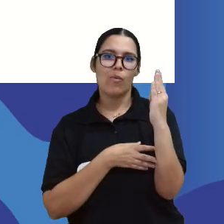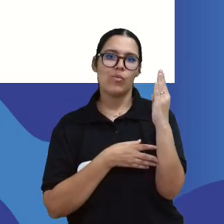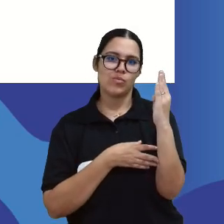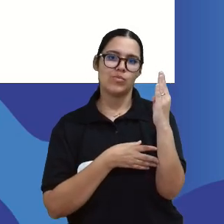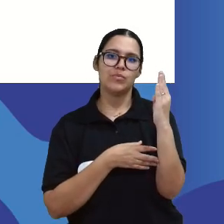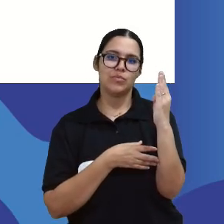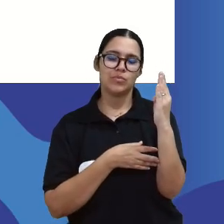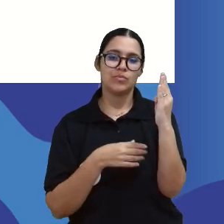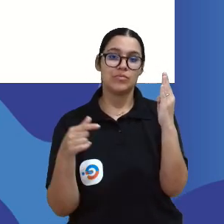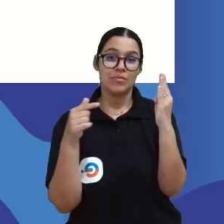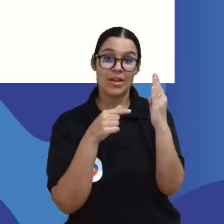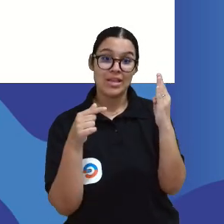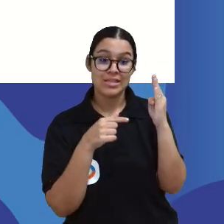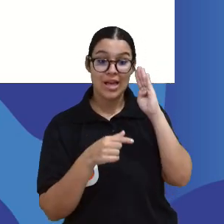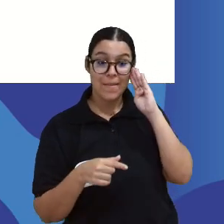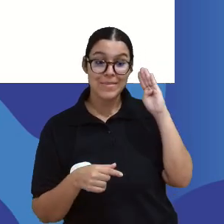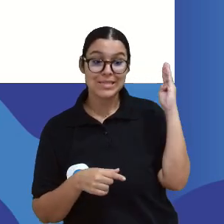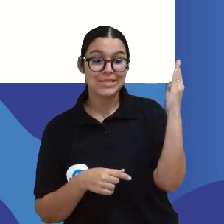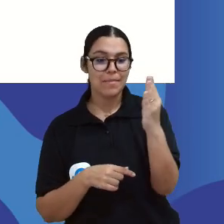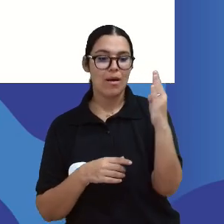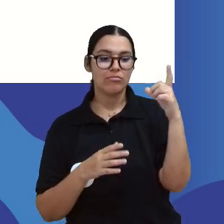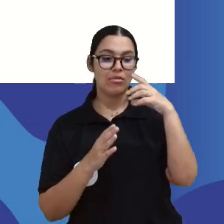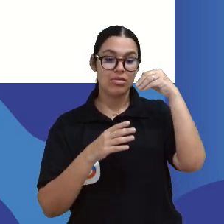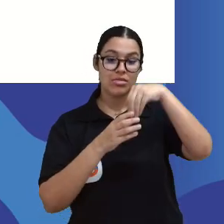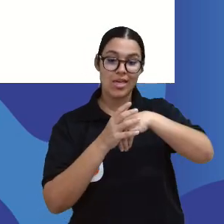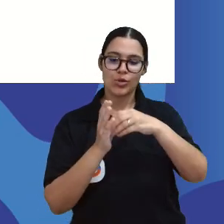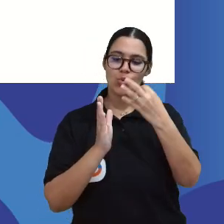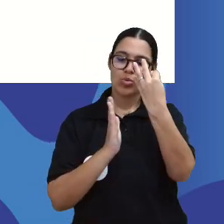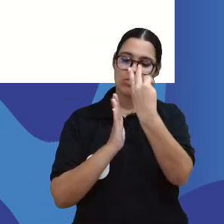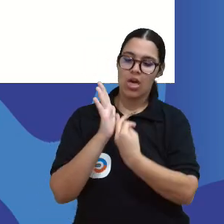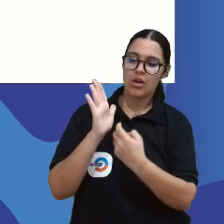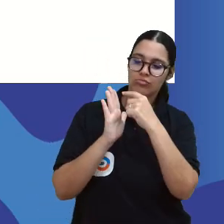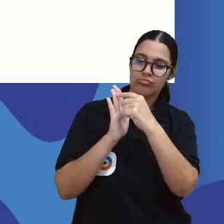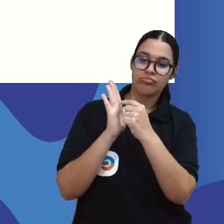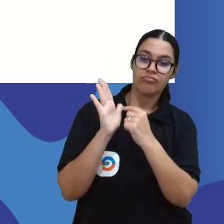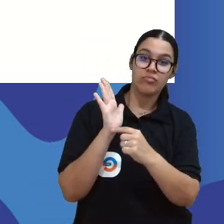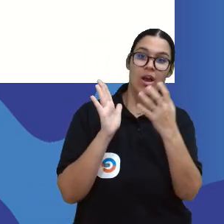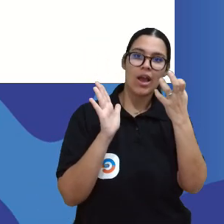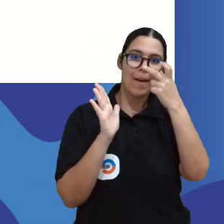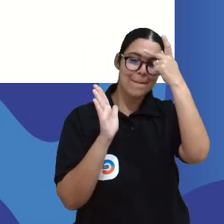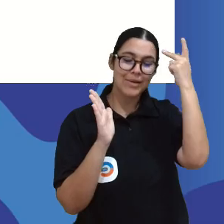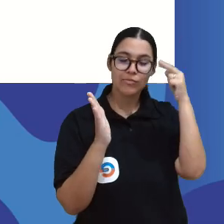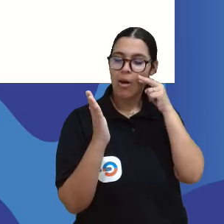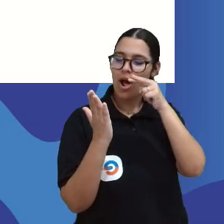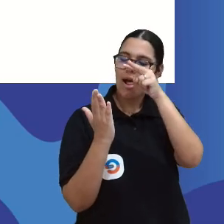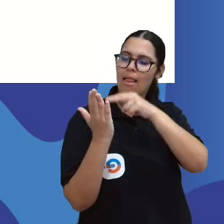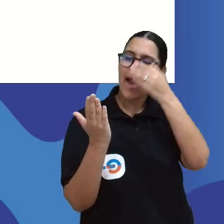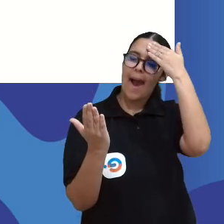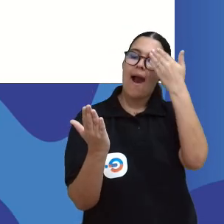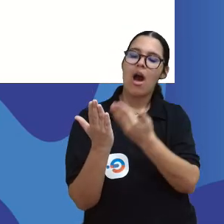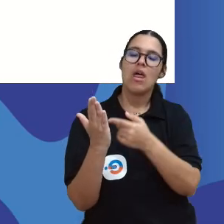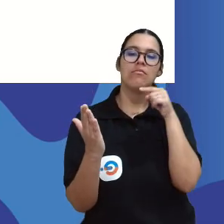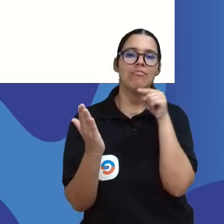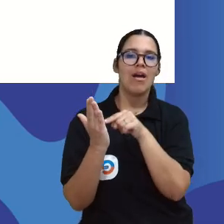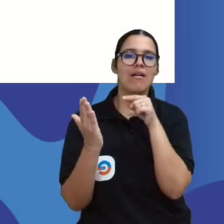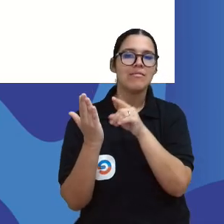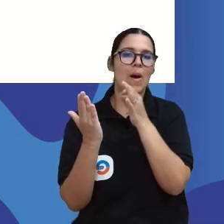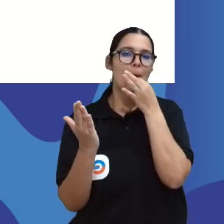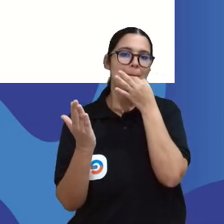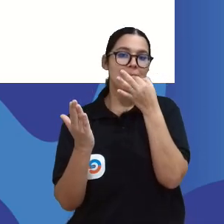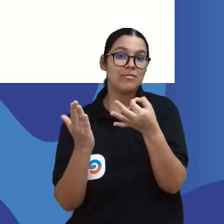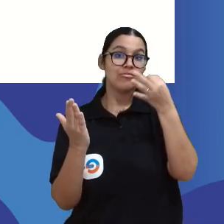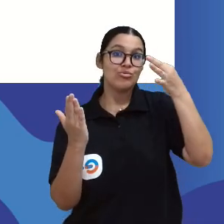principal que em um texto argumentativo eu vou precisar convencer o meu leitor de que a minha opinião